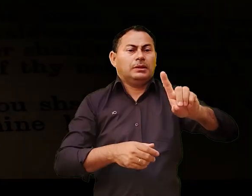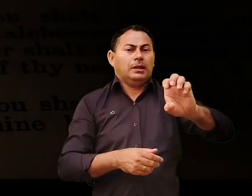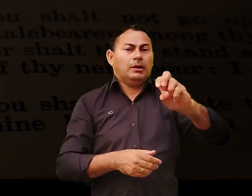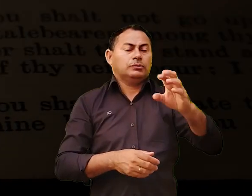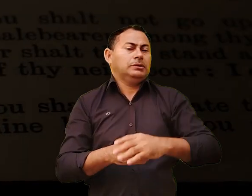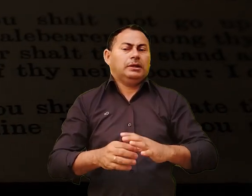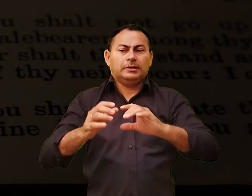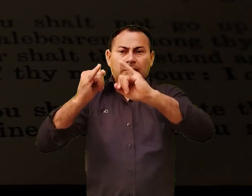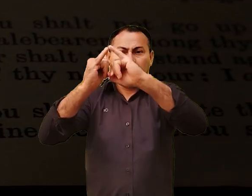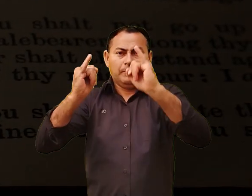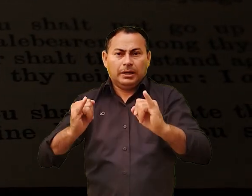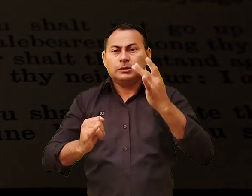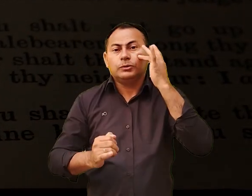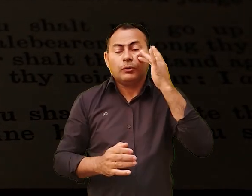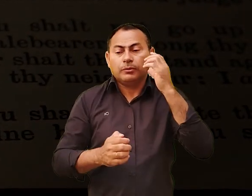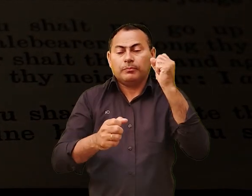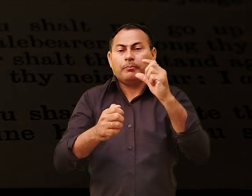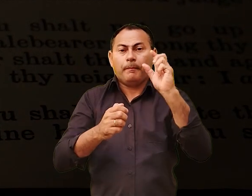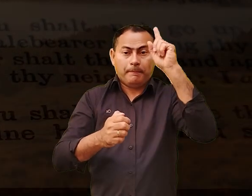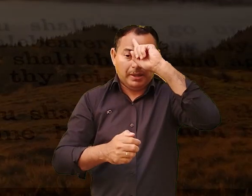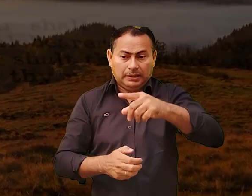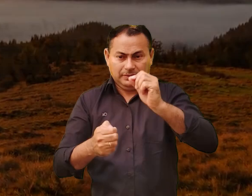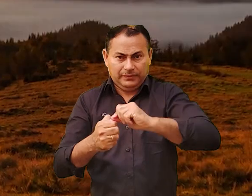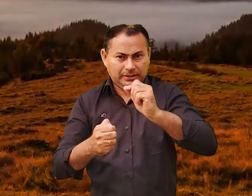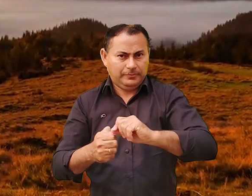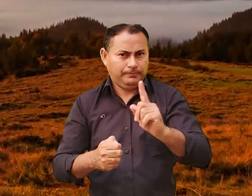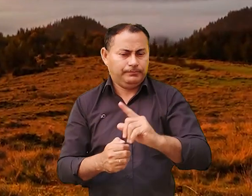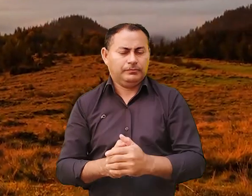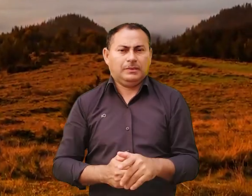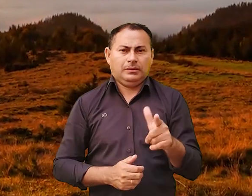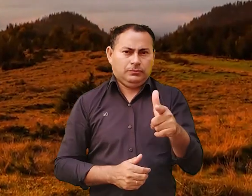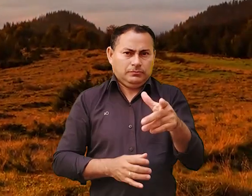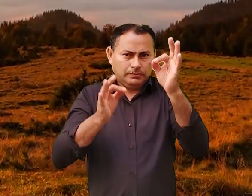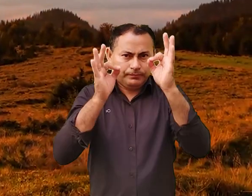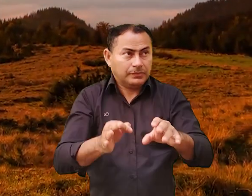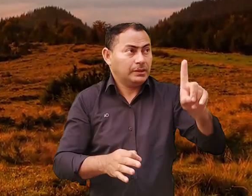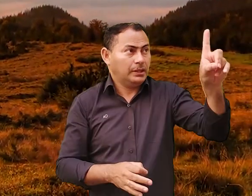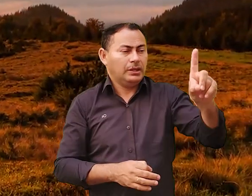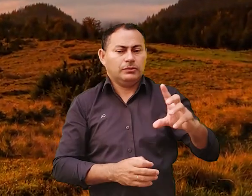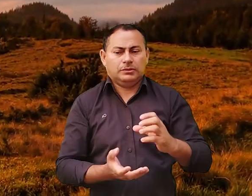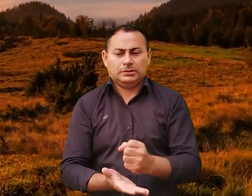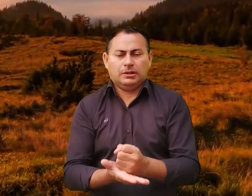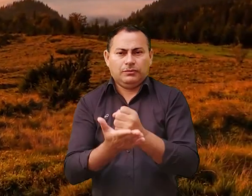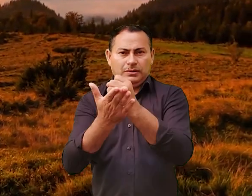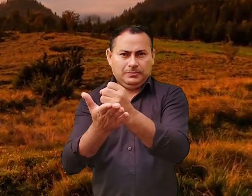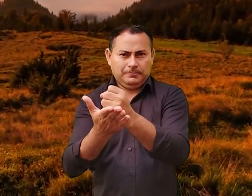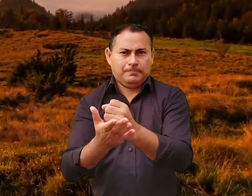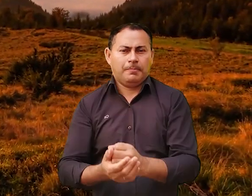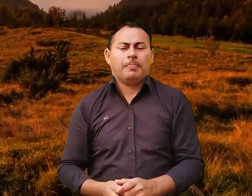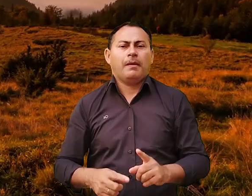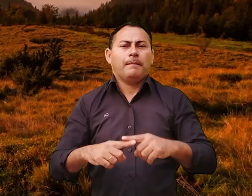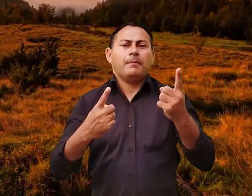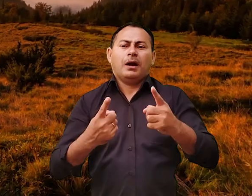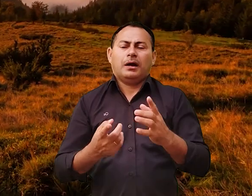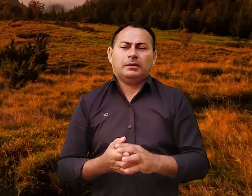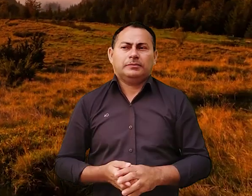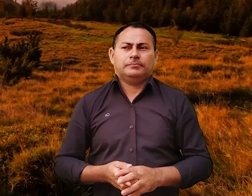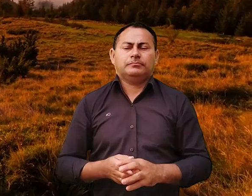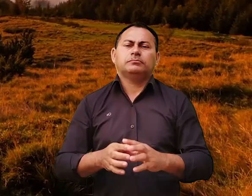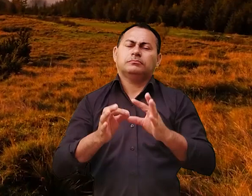a imagem de ouro que mandaste erguer. Eles não tinham certeza se Deus os livraria, mas eles